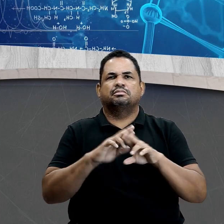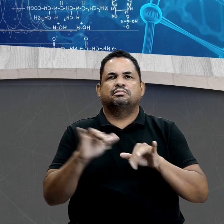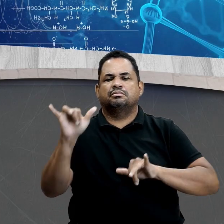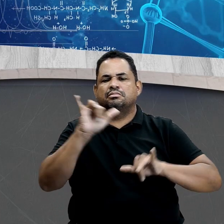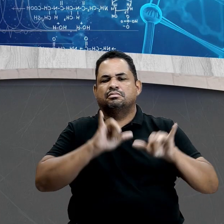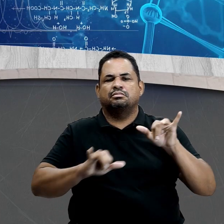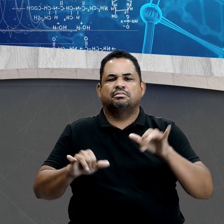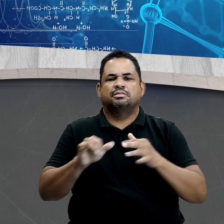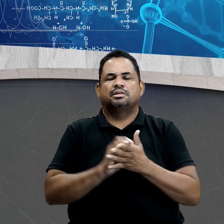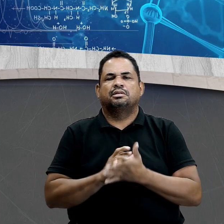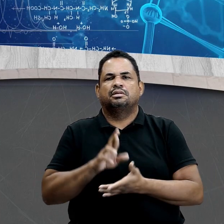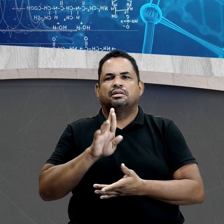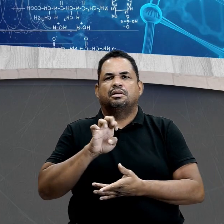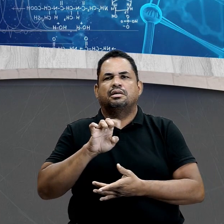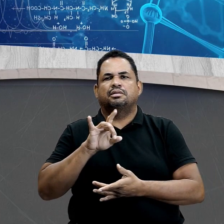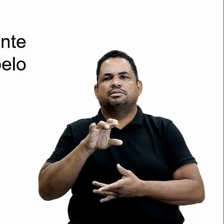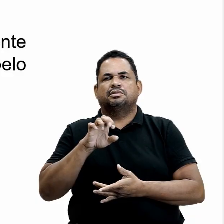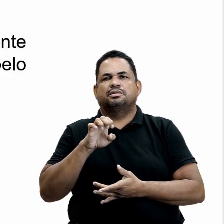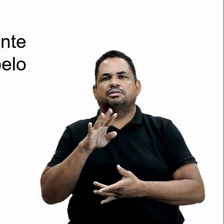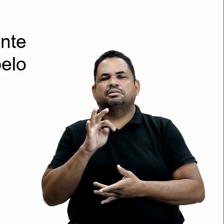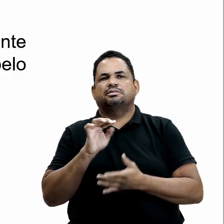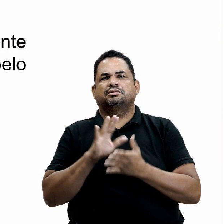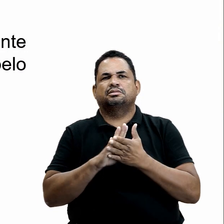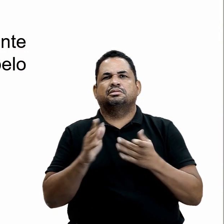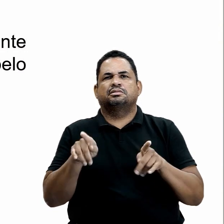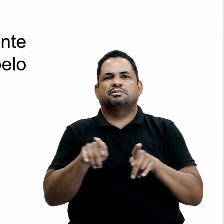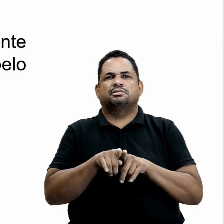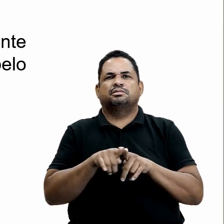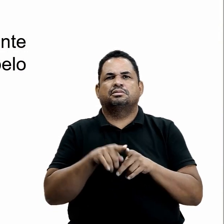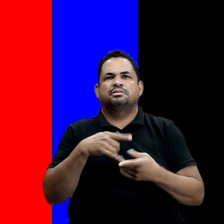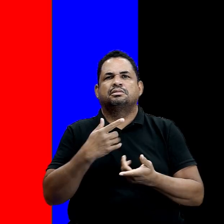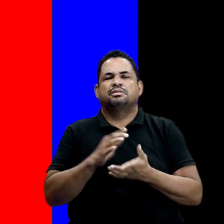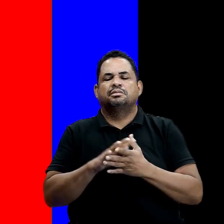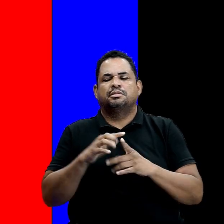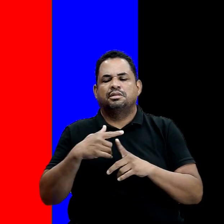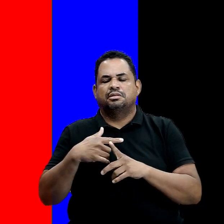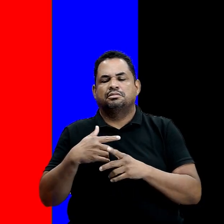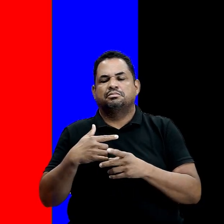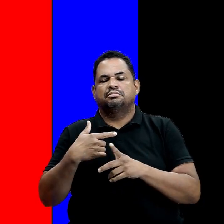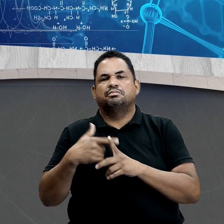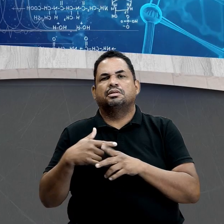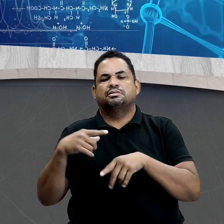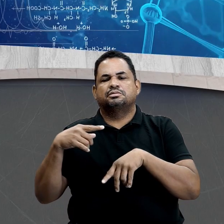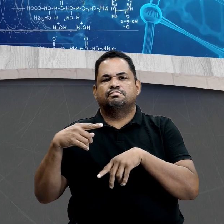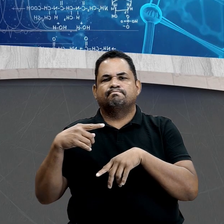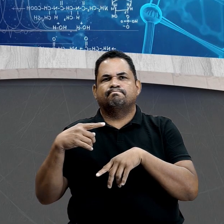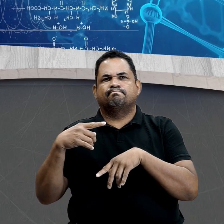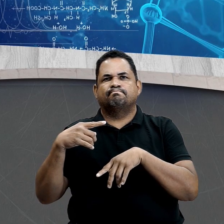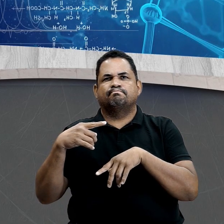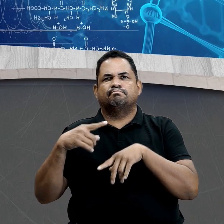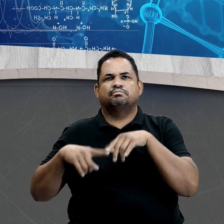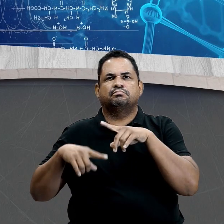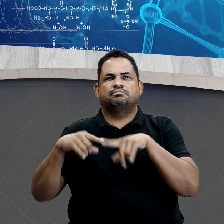produtos. Você tem reagentes e produtos. No caso,